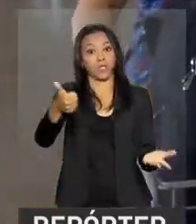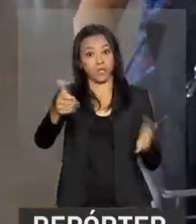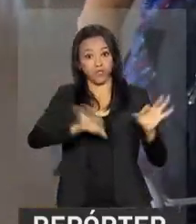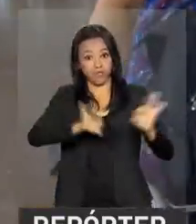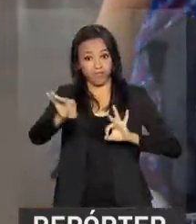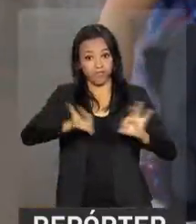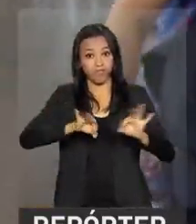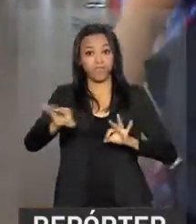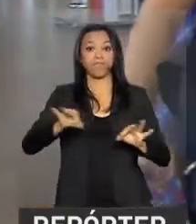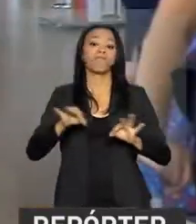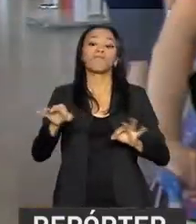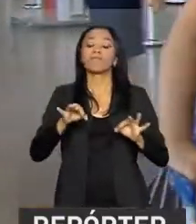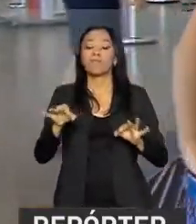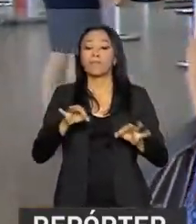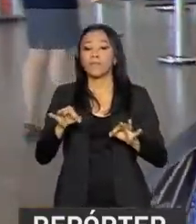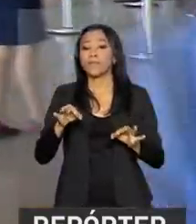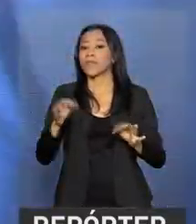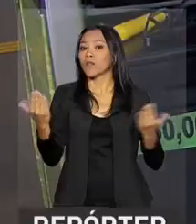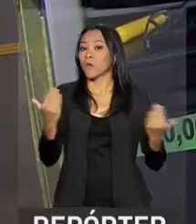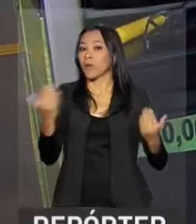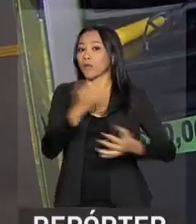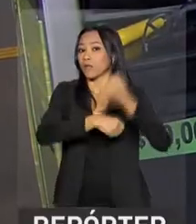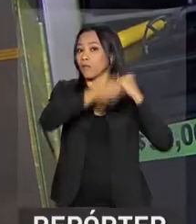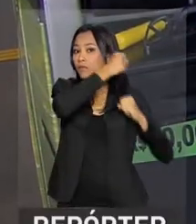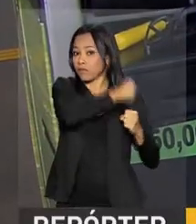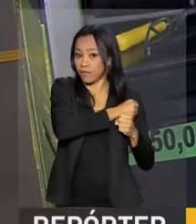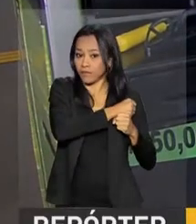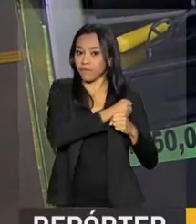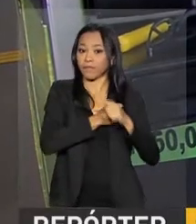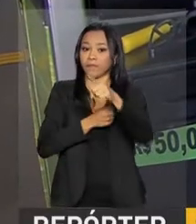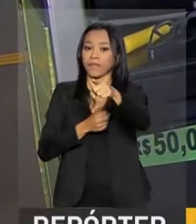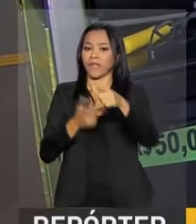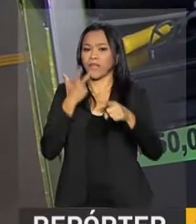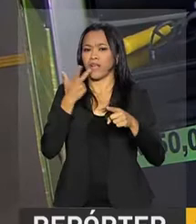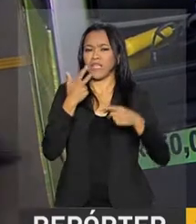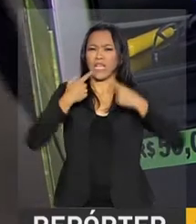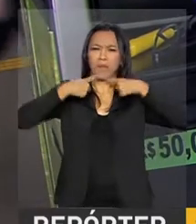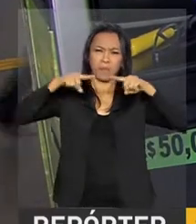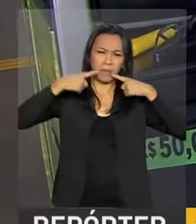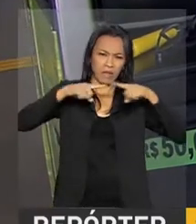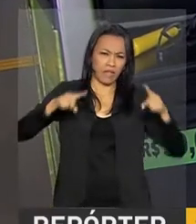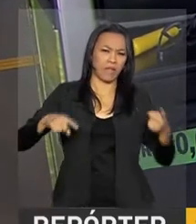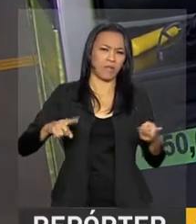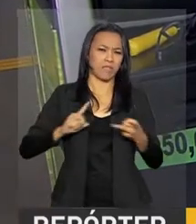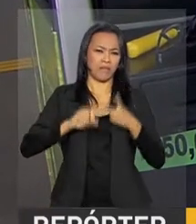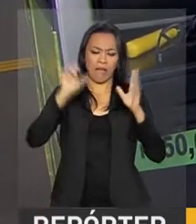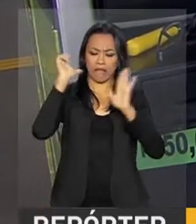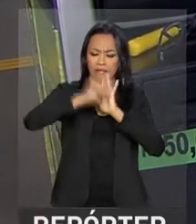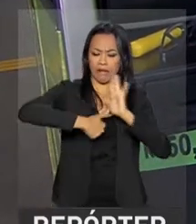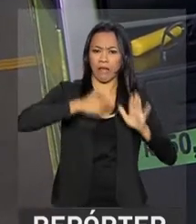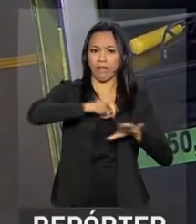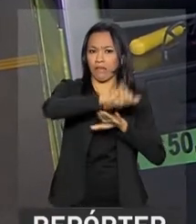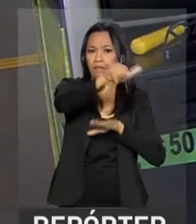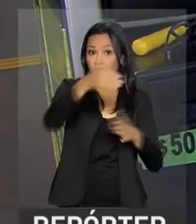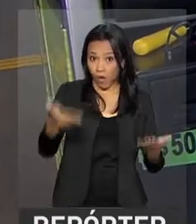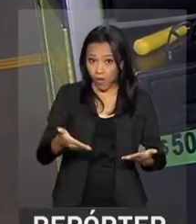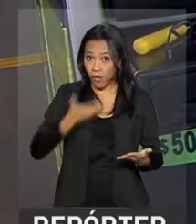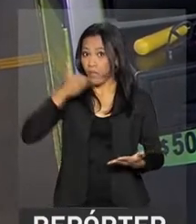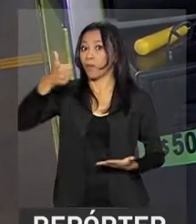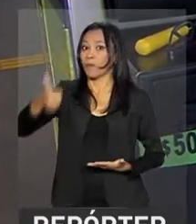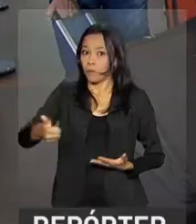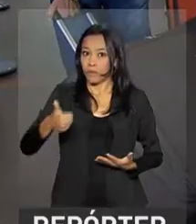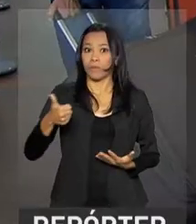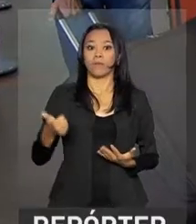do que na alta temporada anterior era muita polêmica era muito muito atrás agora melhorou muito